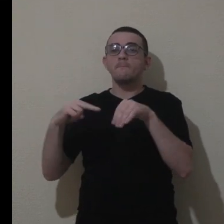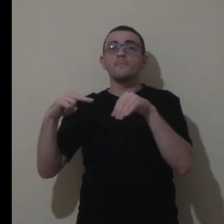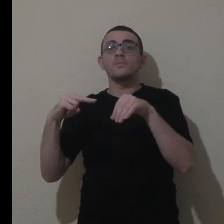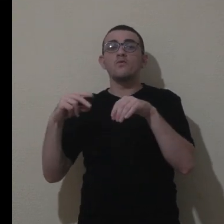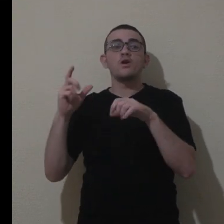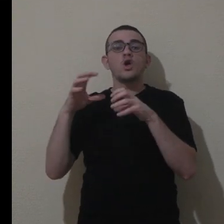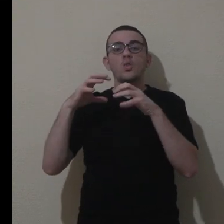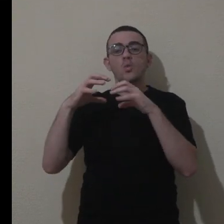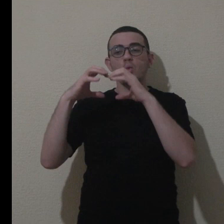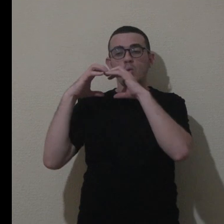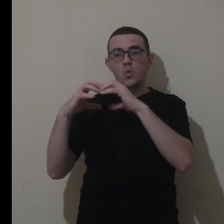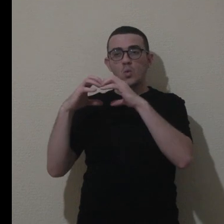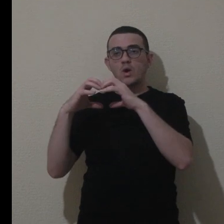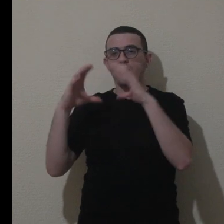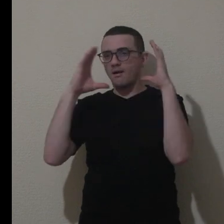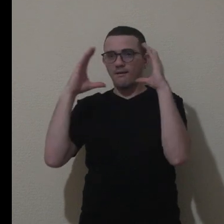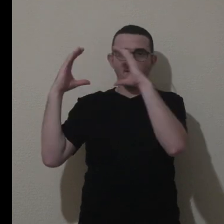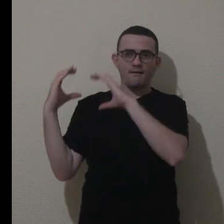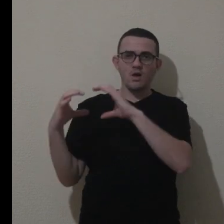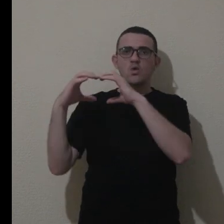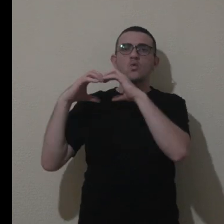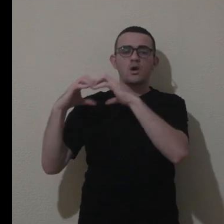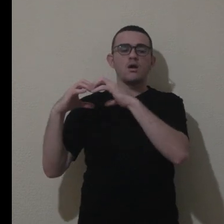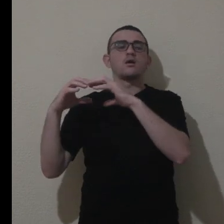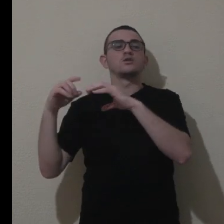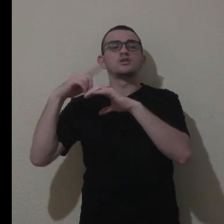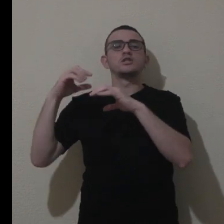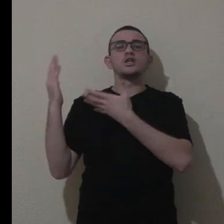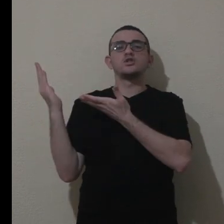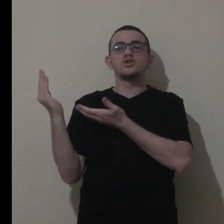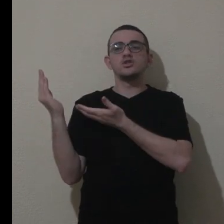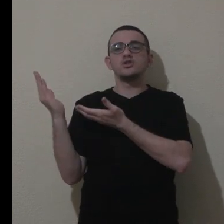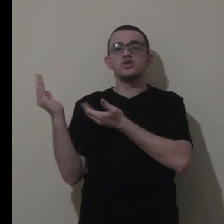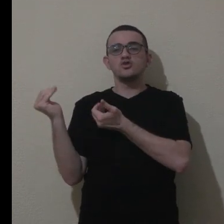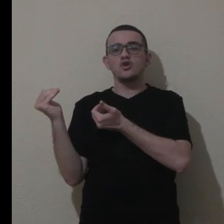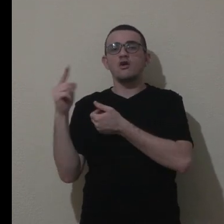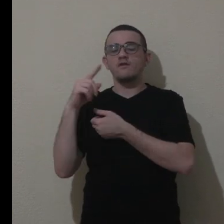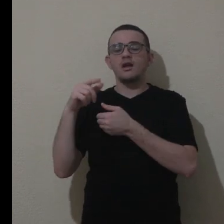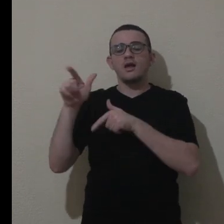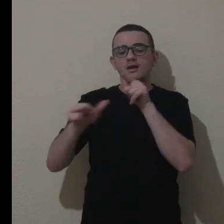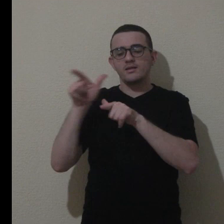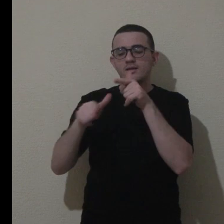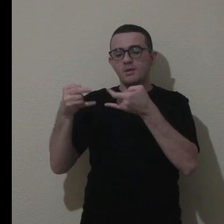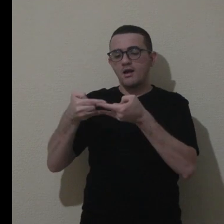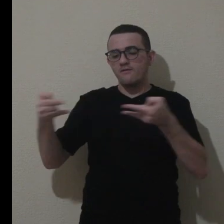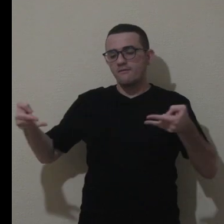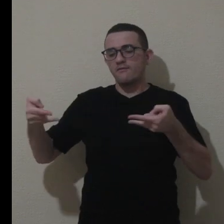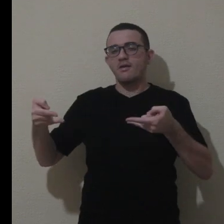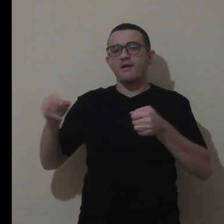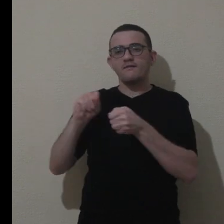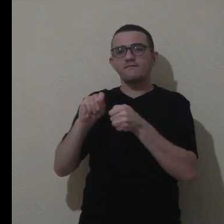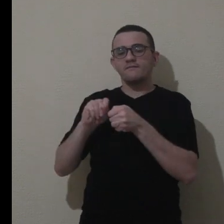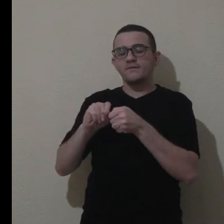tomografia com o crânio desse jovem, né, um jovem que trabalhava na estrada de ferro Phineas Gage.